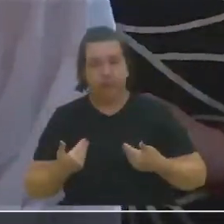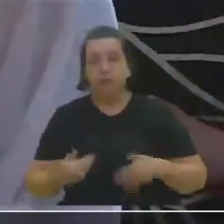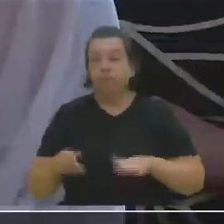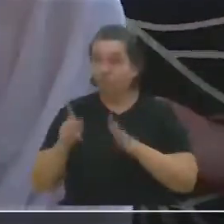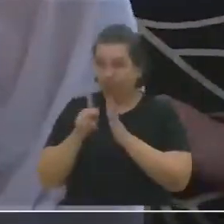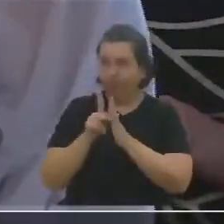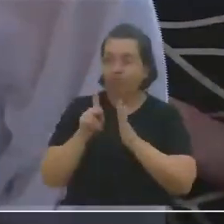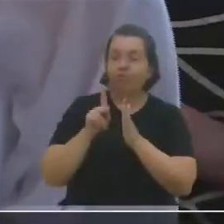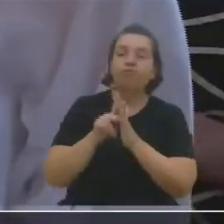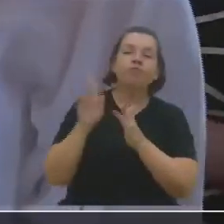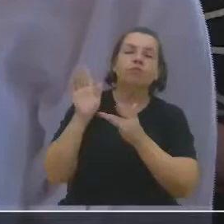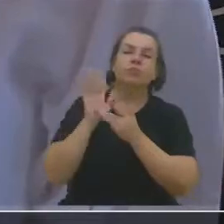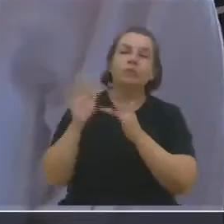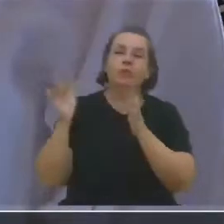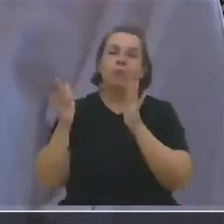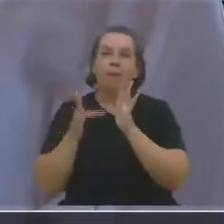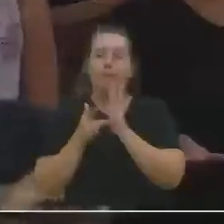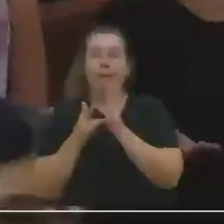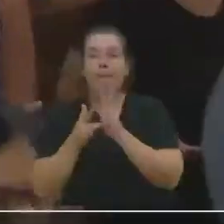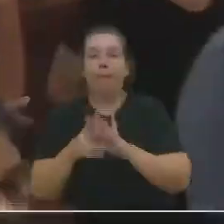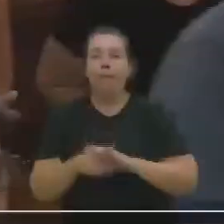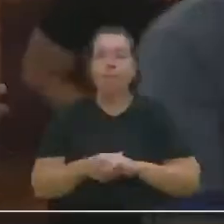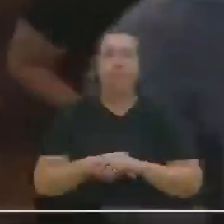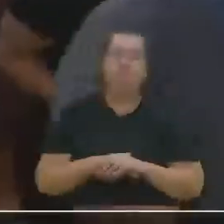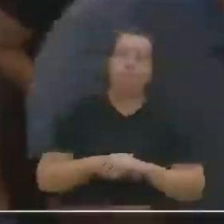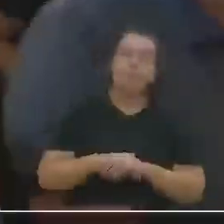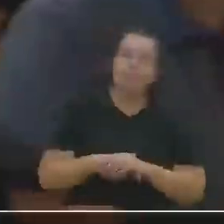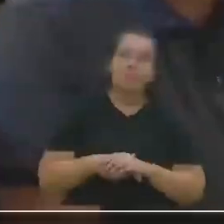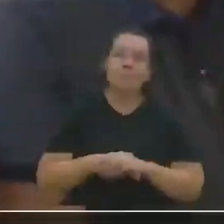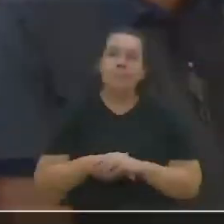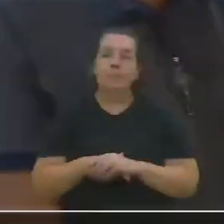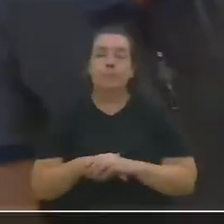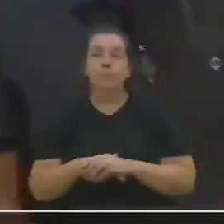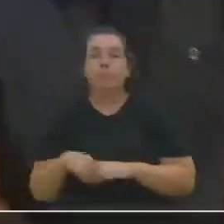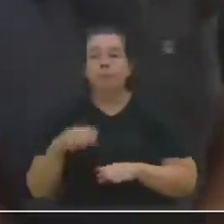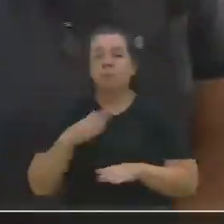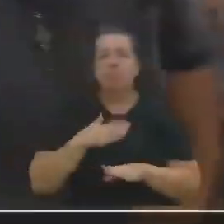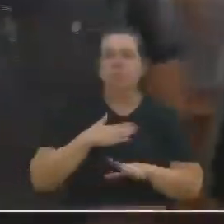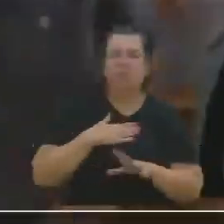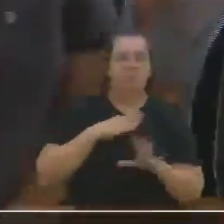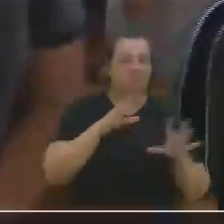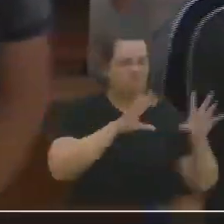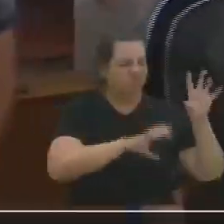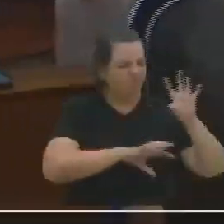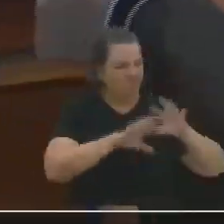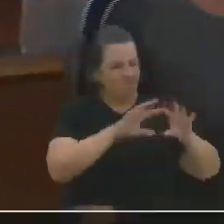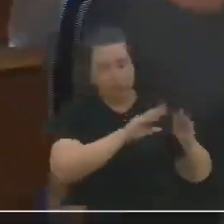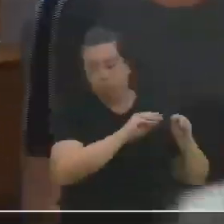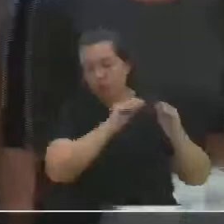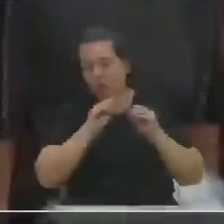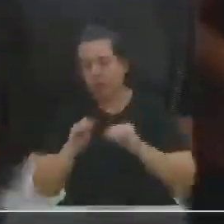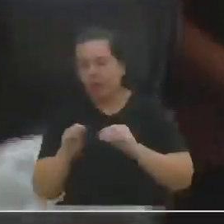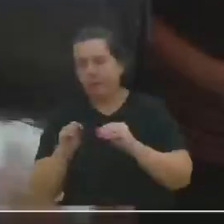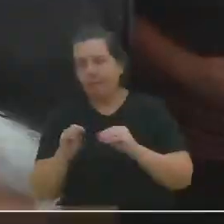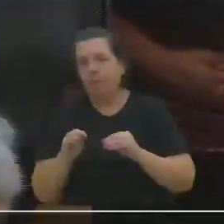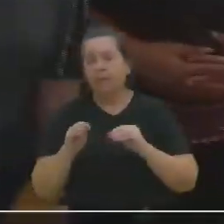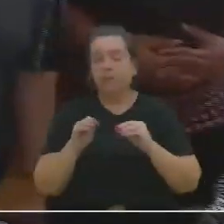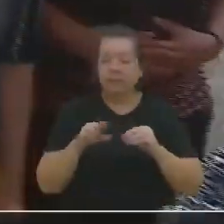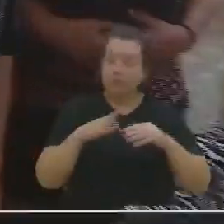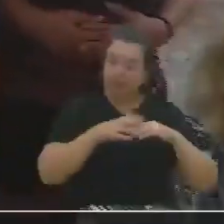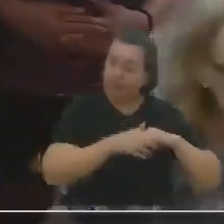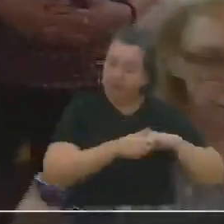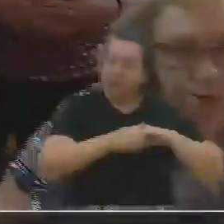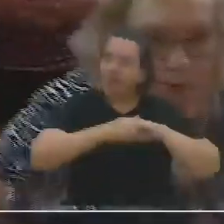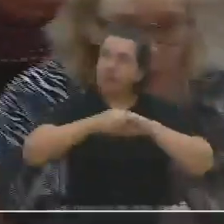luz, eu sou de Jesus, que me tirou da escuridão, que